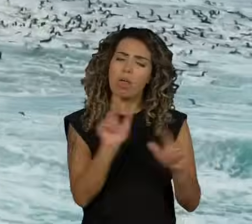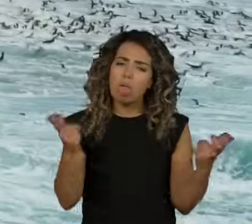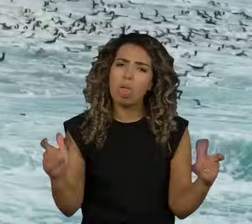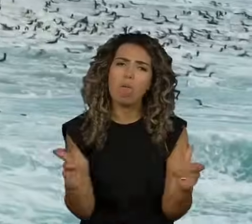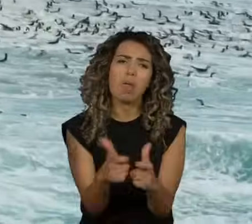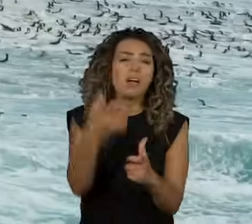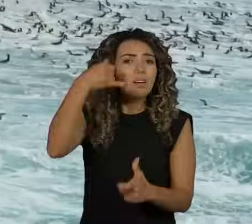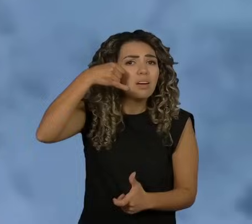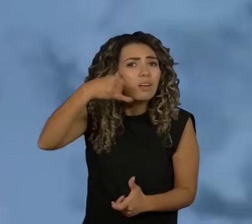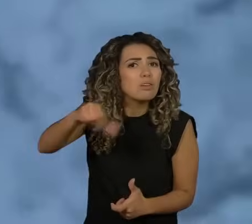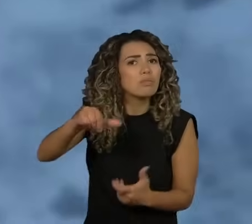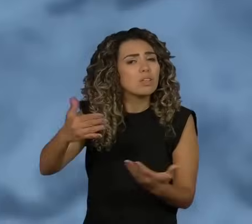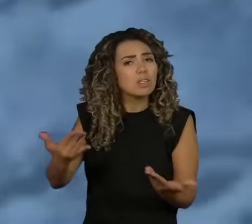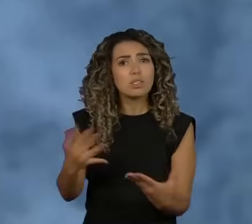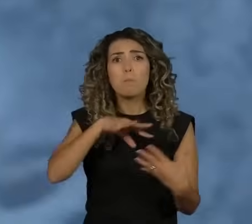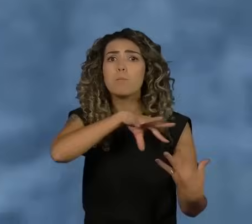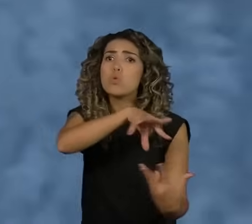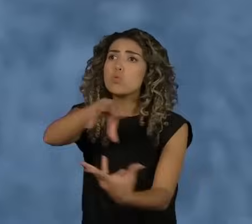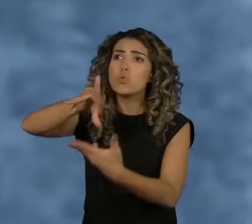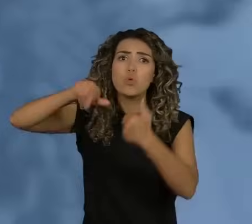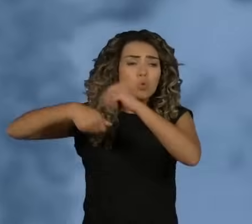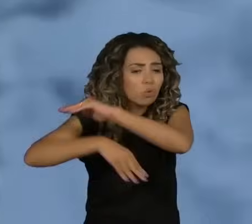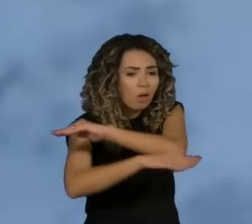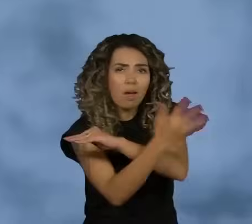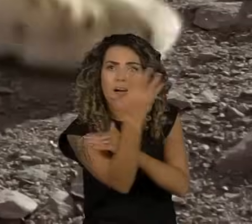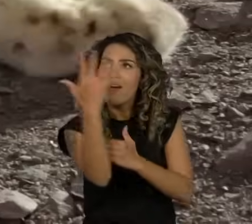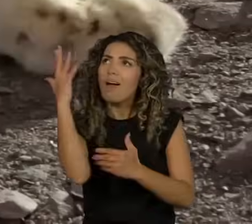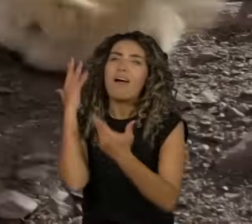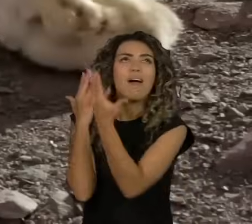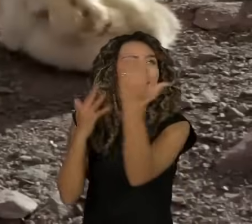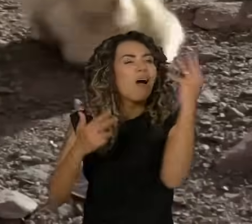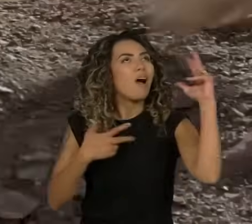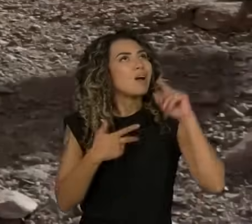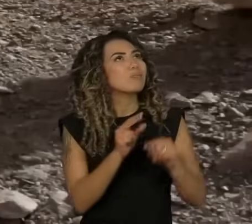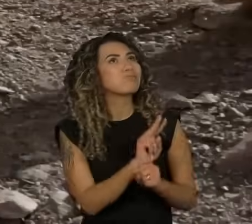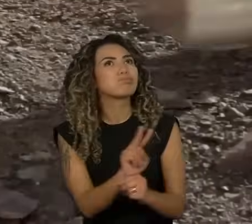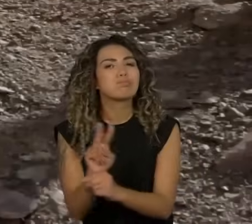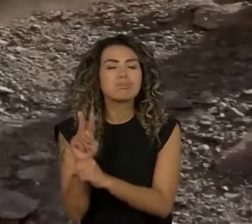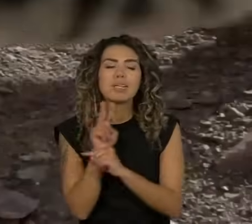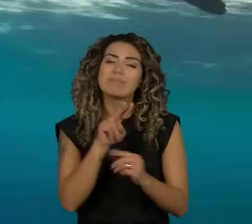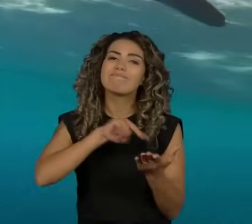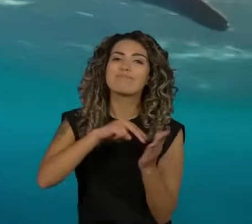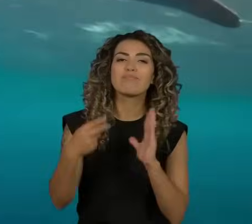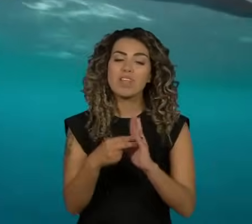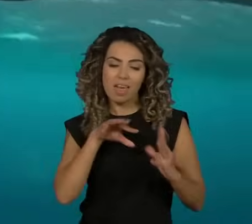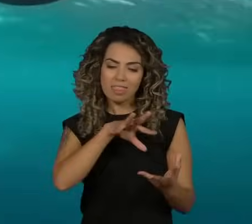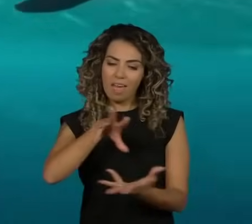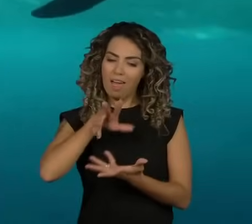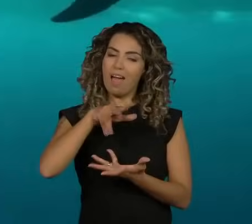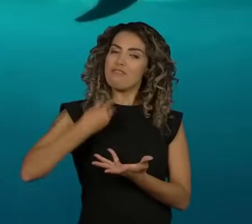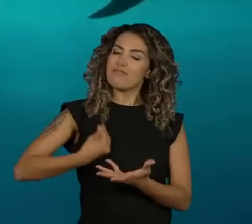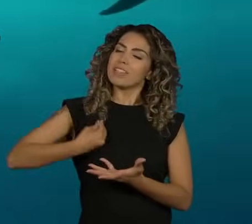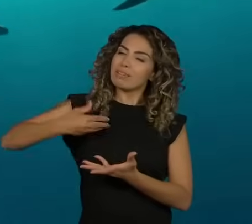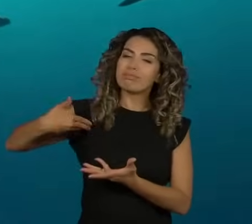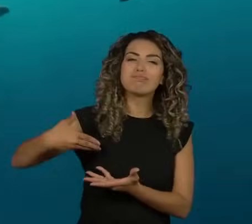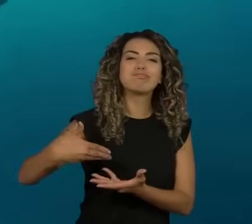Proteger a biodiversidade mundial significa garantir o futuro da vida na Terra.